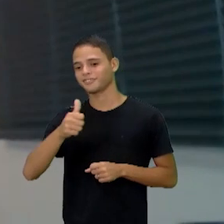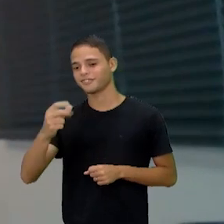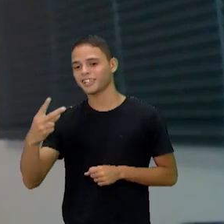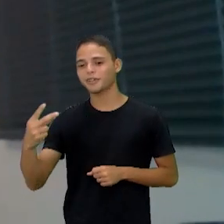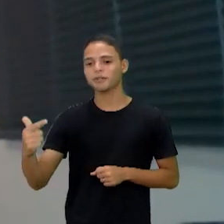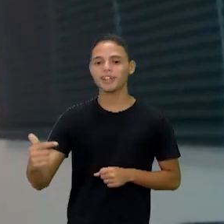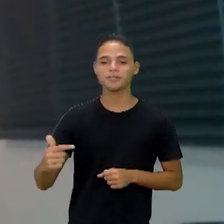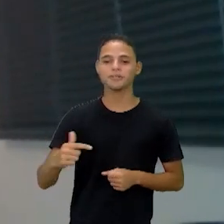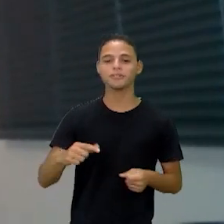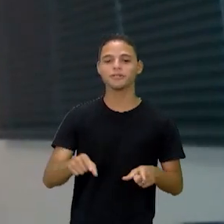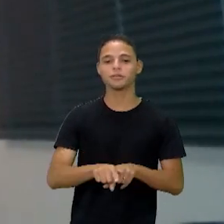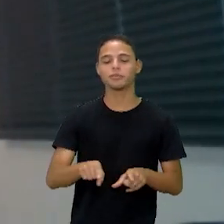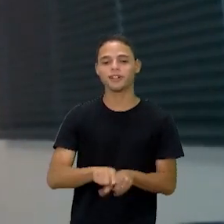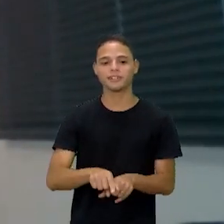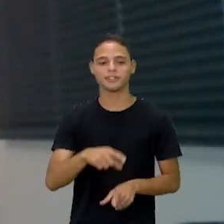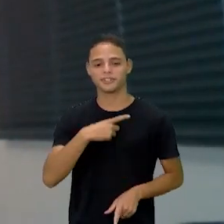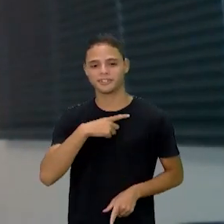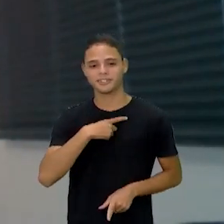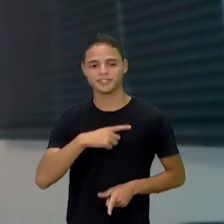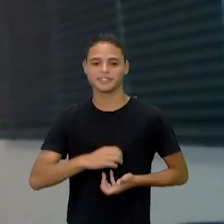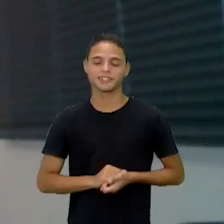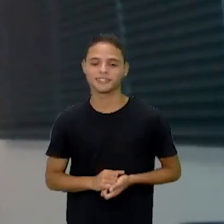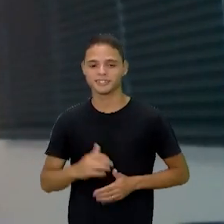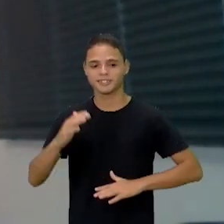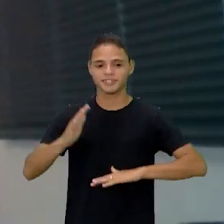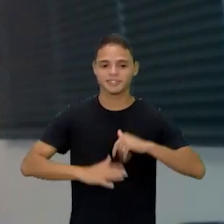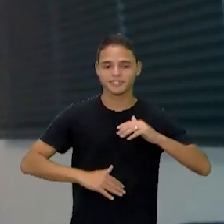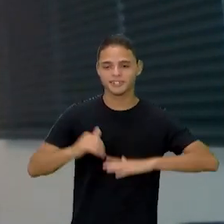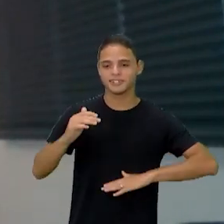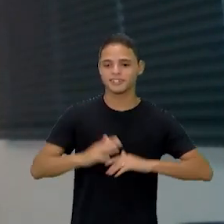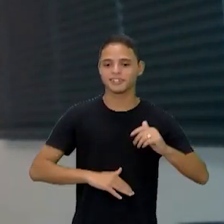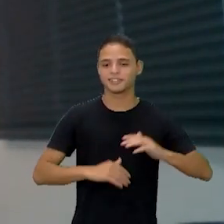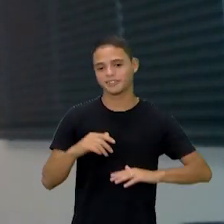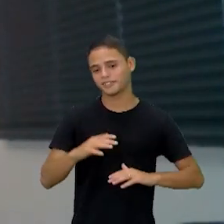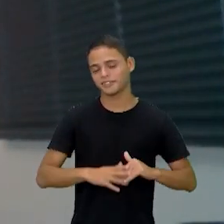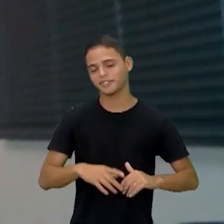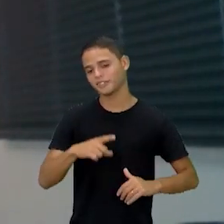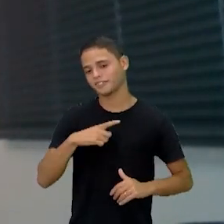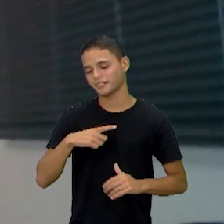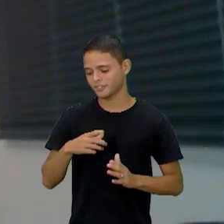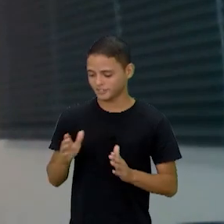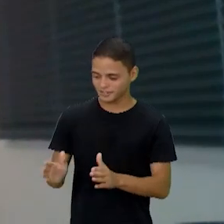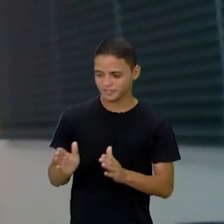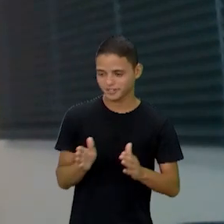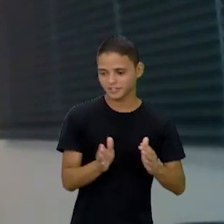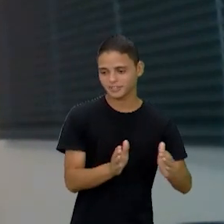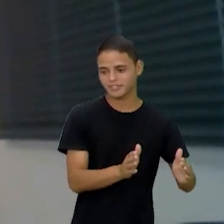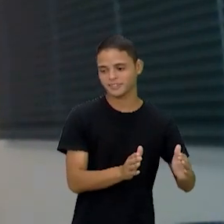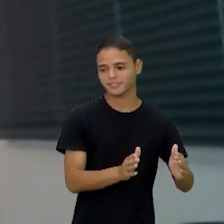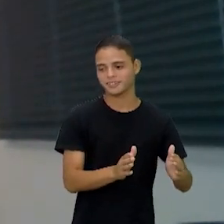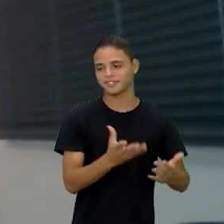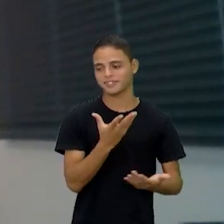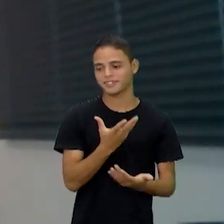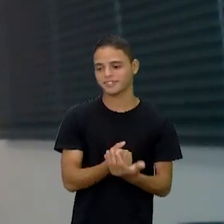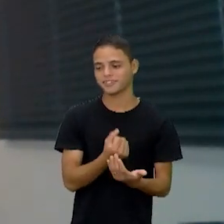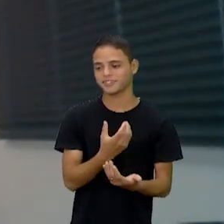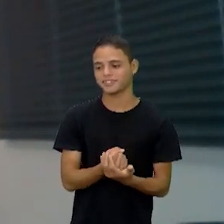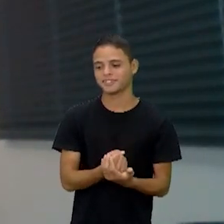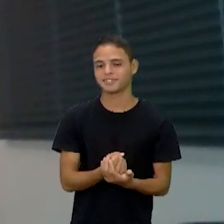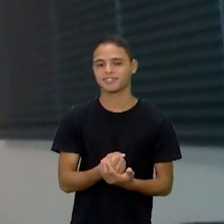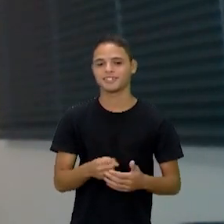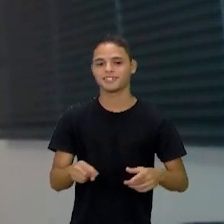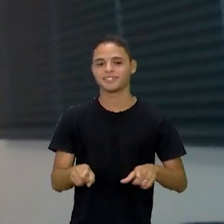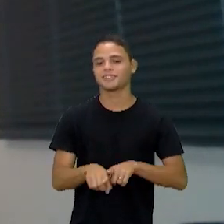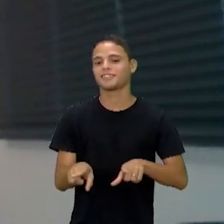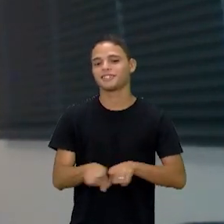no CAP. O livro, Um Olhar para as Altas Habilidades, Construindo Caminhos, que está disponível também para download na internet,